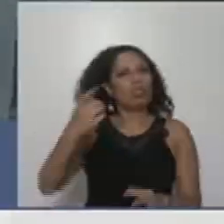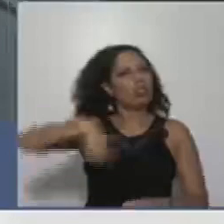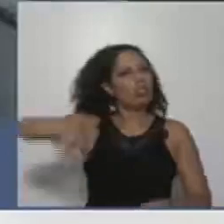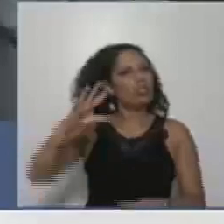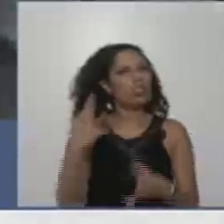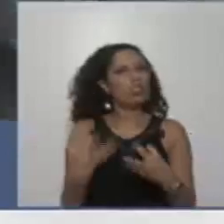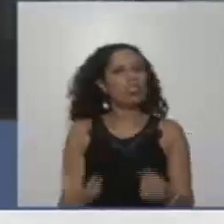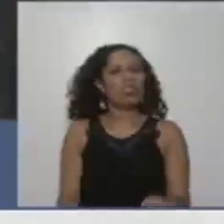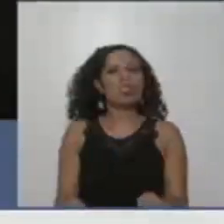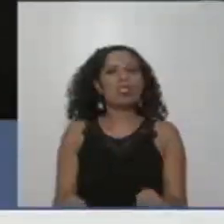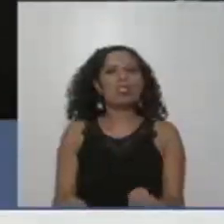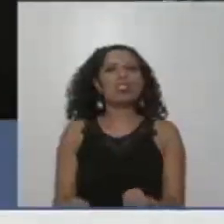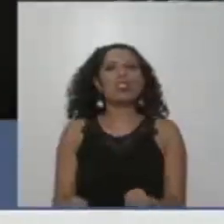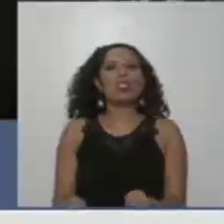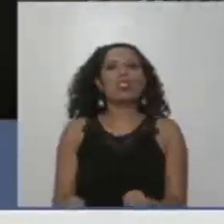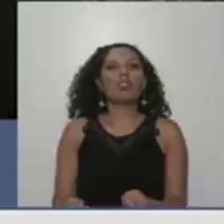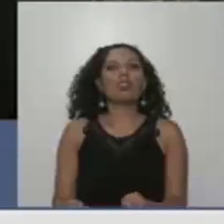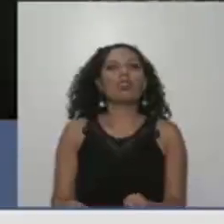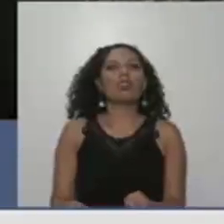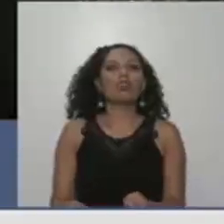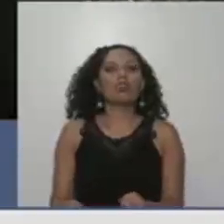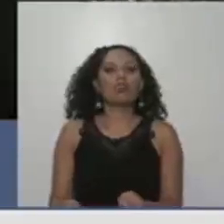favoráveis a esse